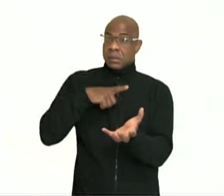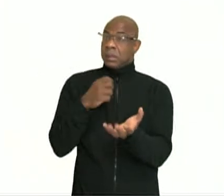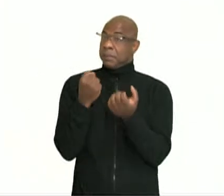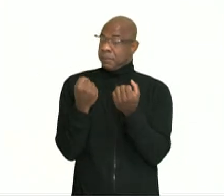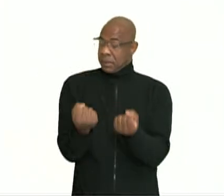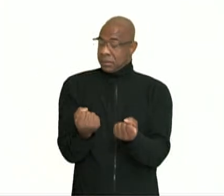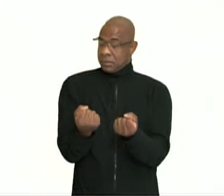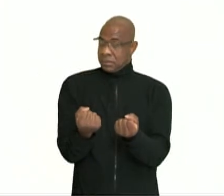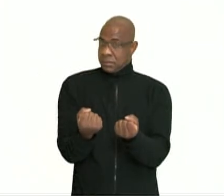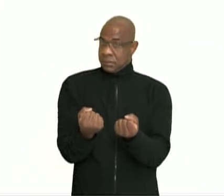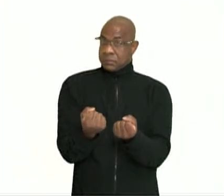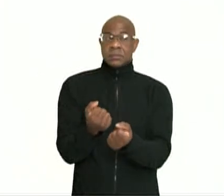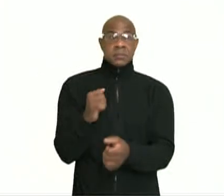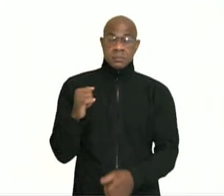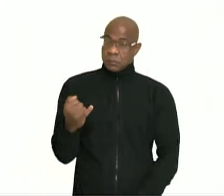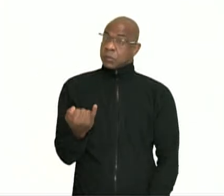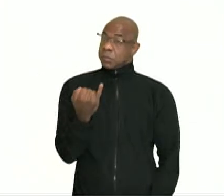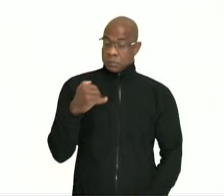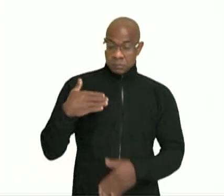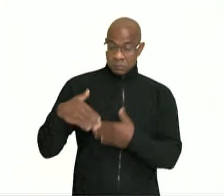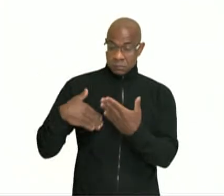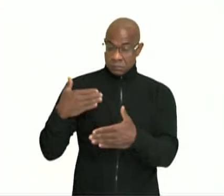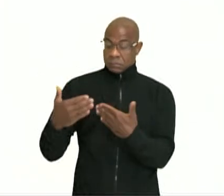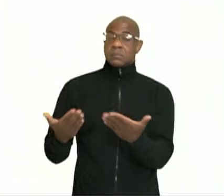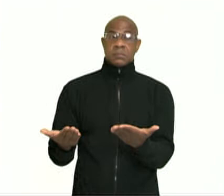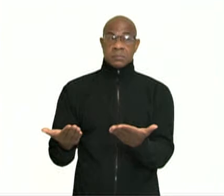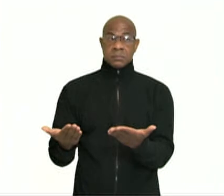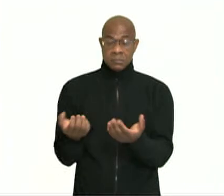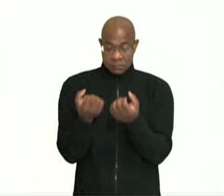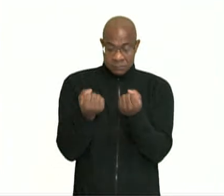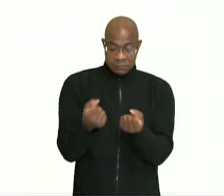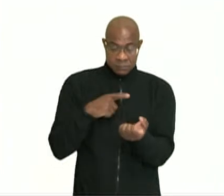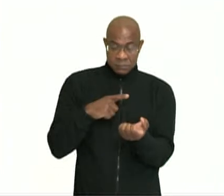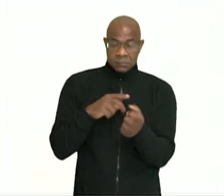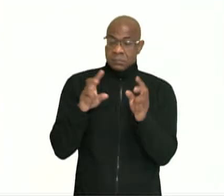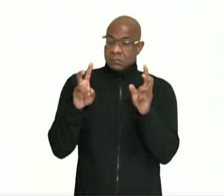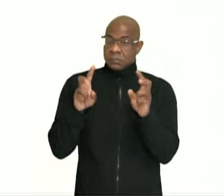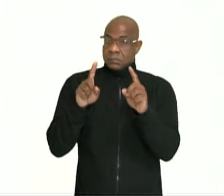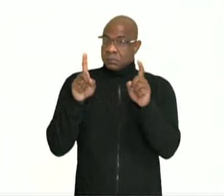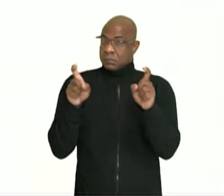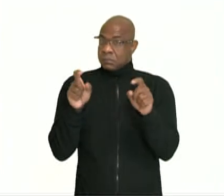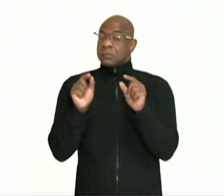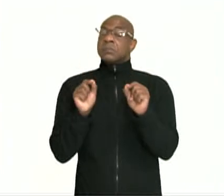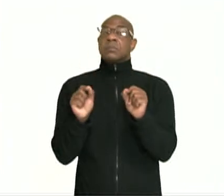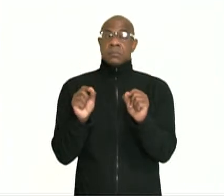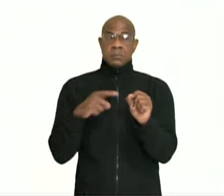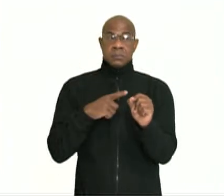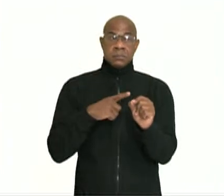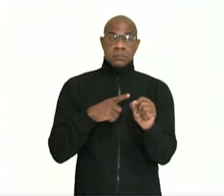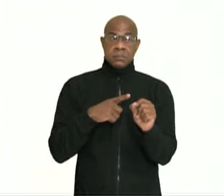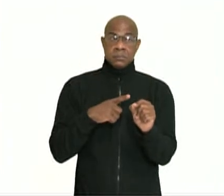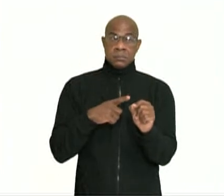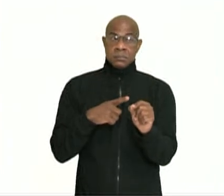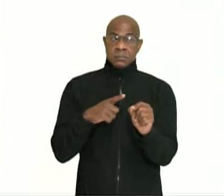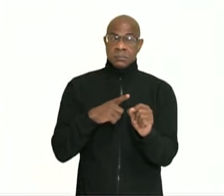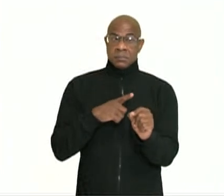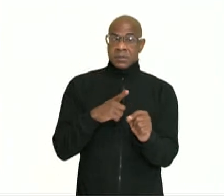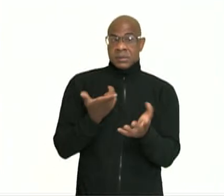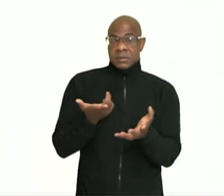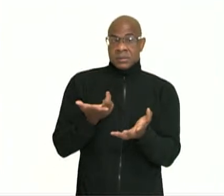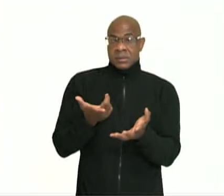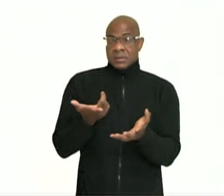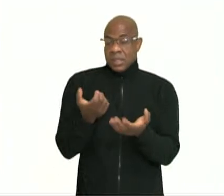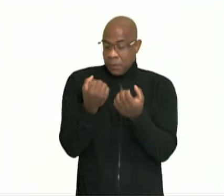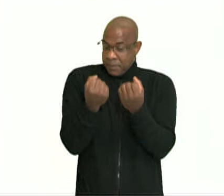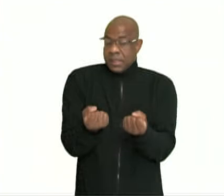peso fundamental nesse processo. E esse peso, ele está entre aspas, porque ele está polissêmico ali. É